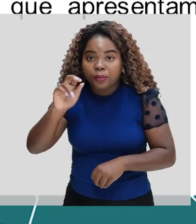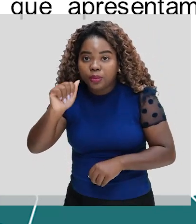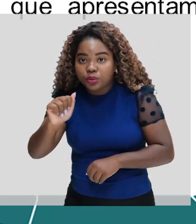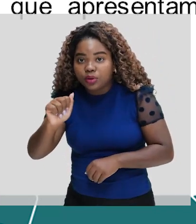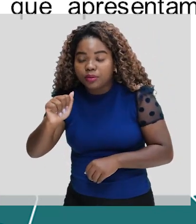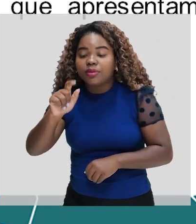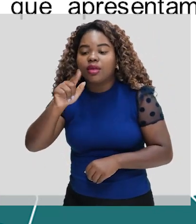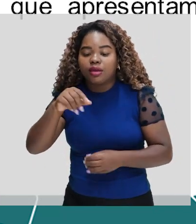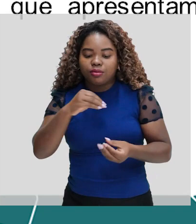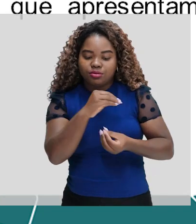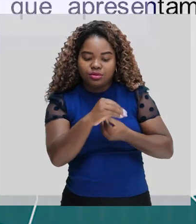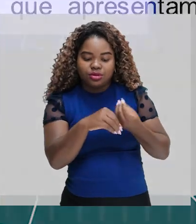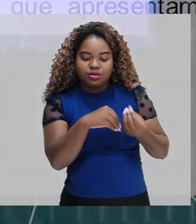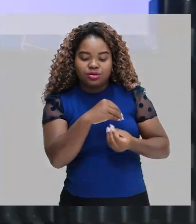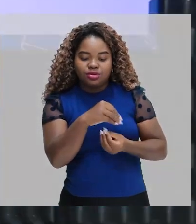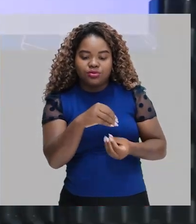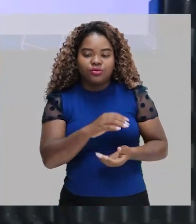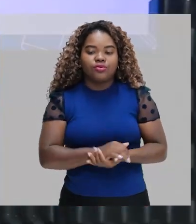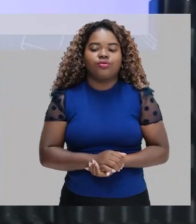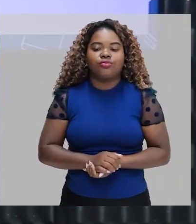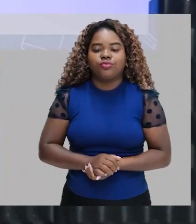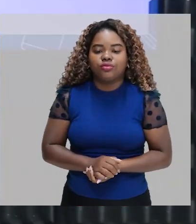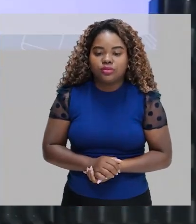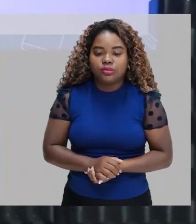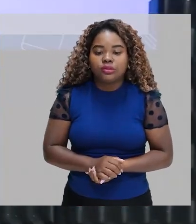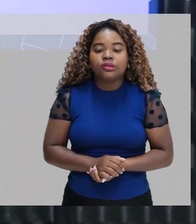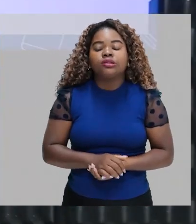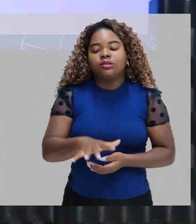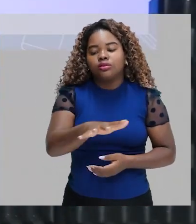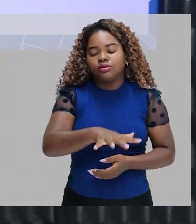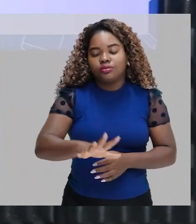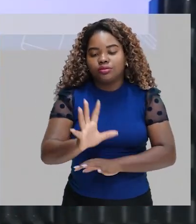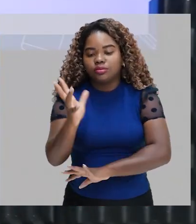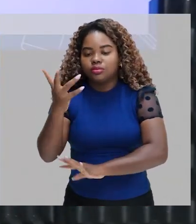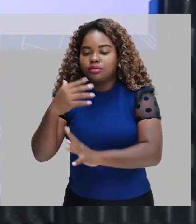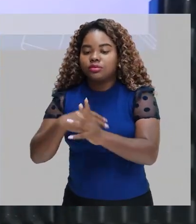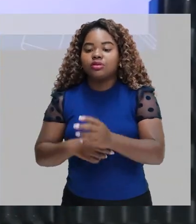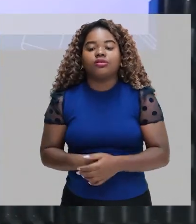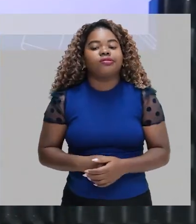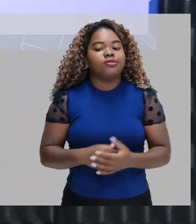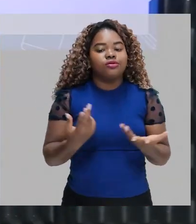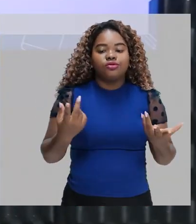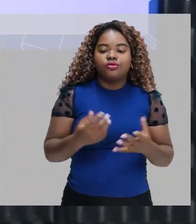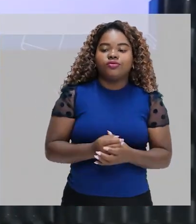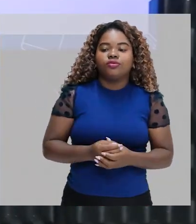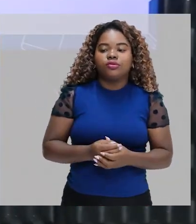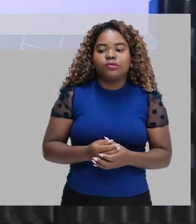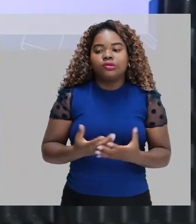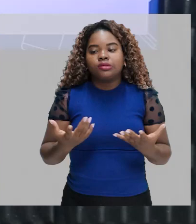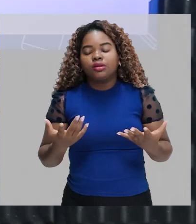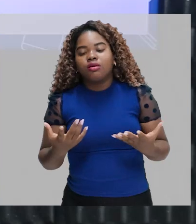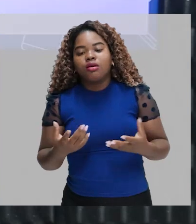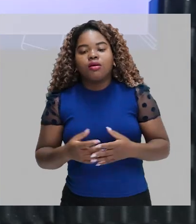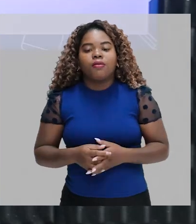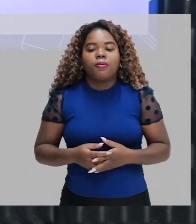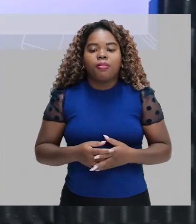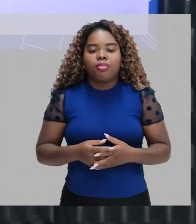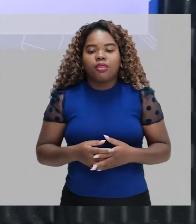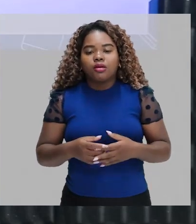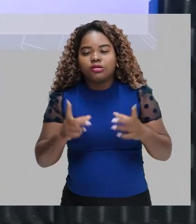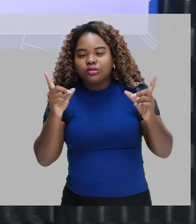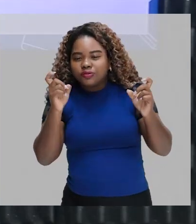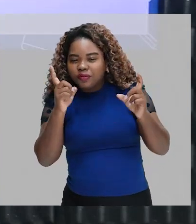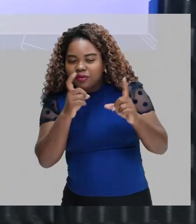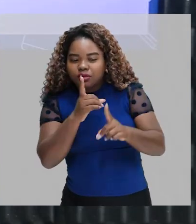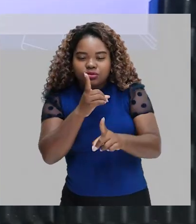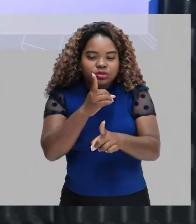na natureza, dificilmente vamos encontrar substâncias puras. O que nós vamos encontrar, basicamente,